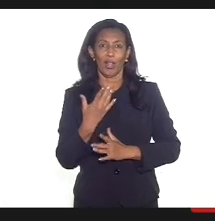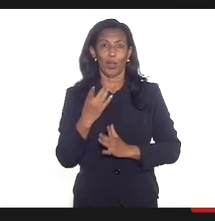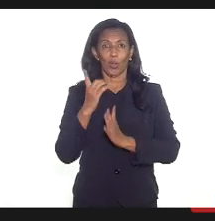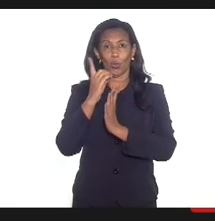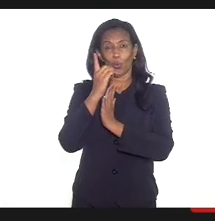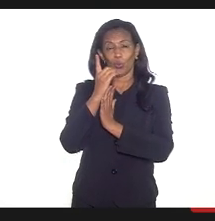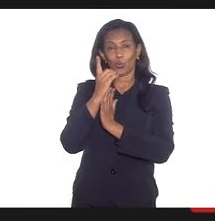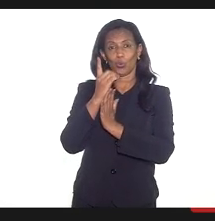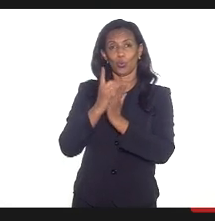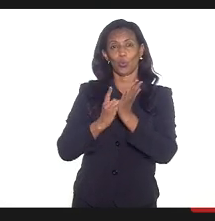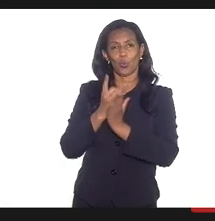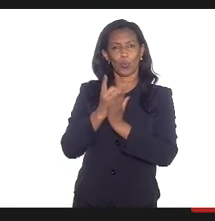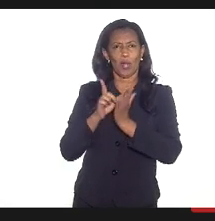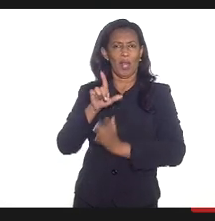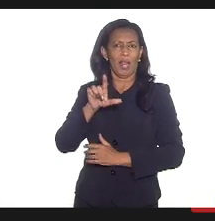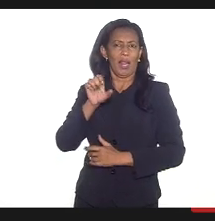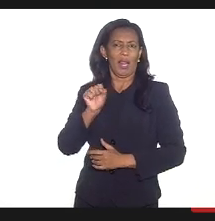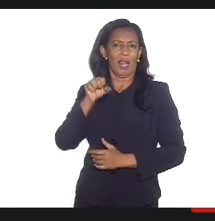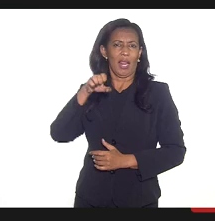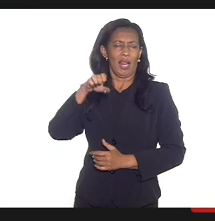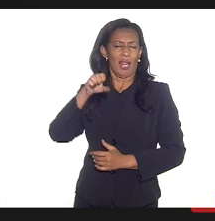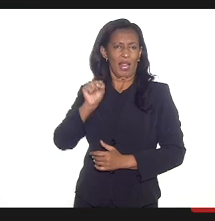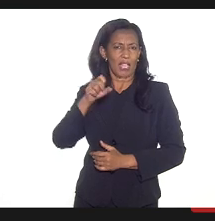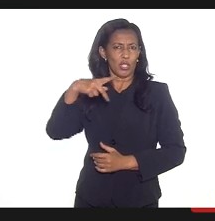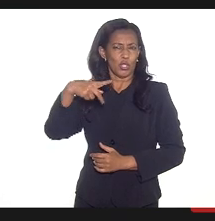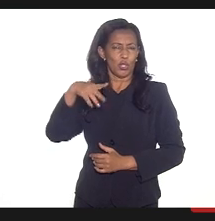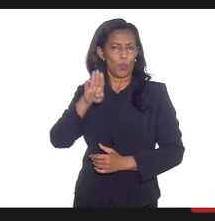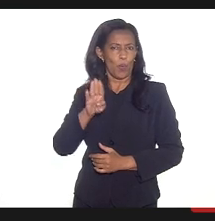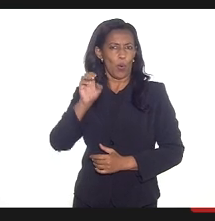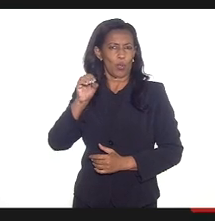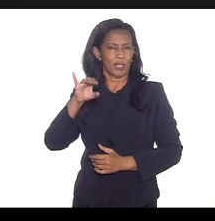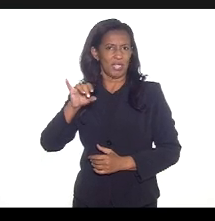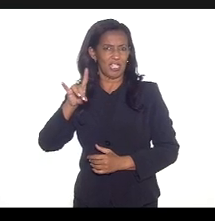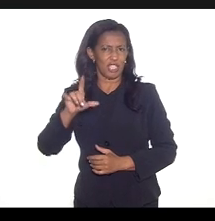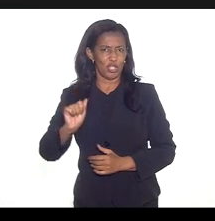do lesbocídio. Então,